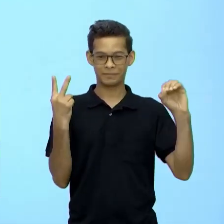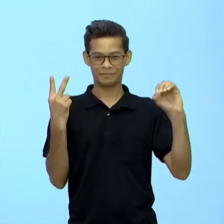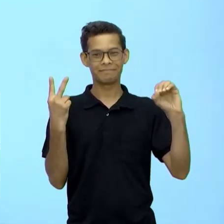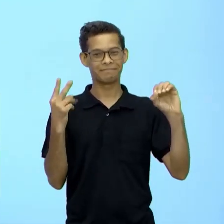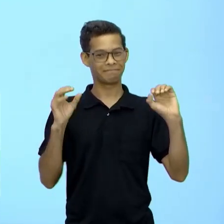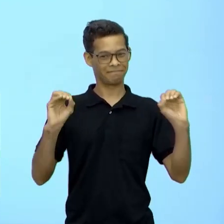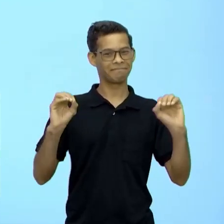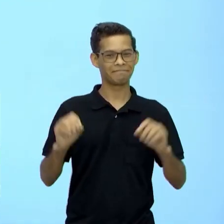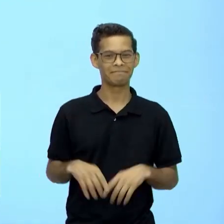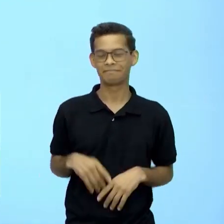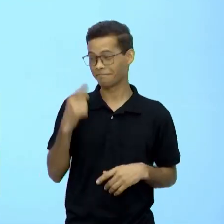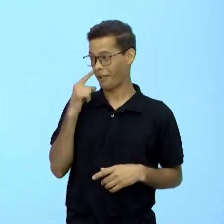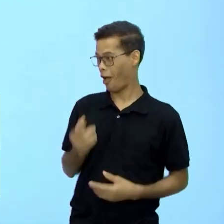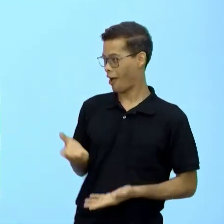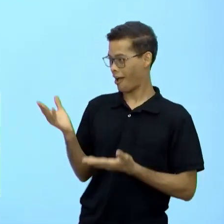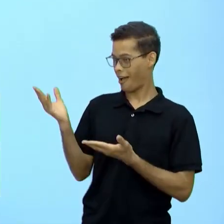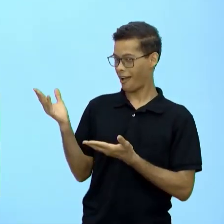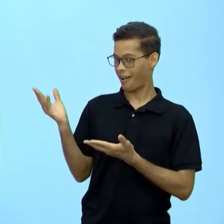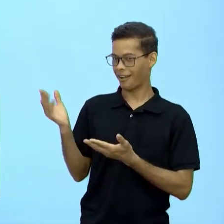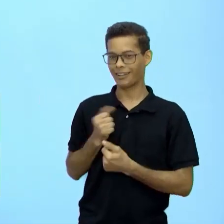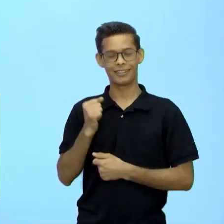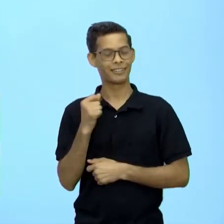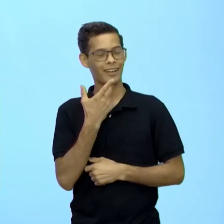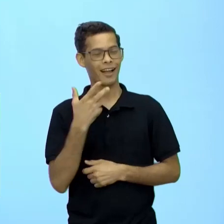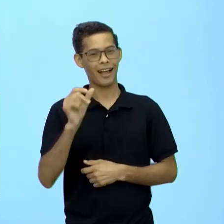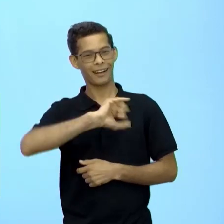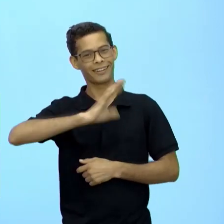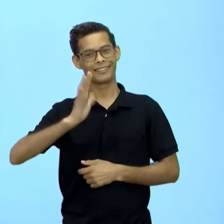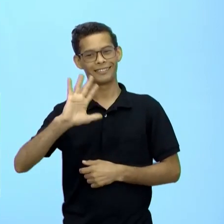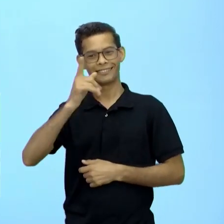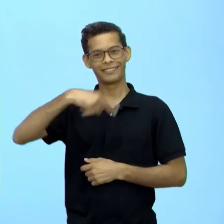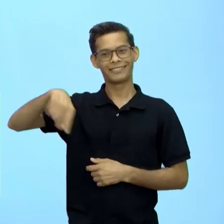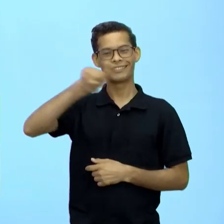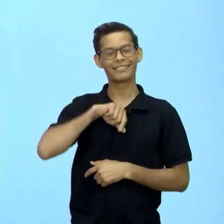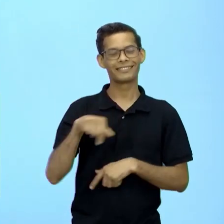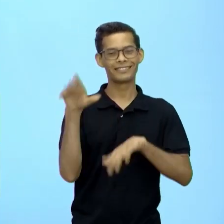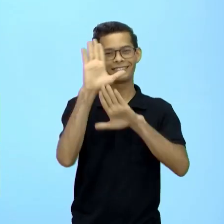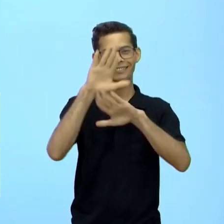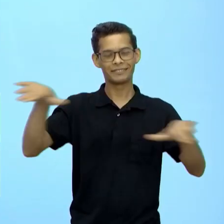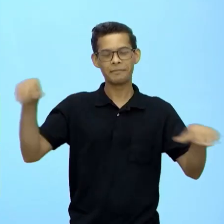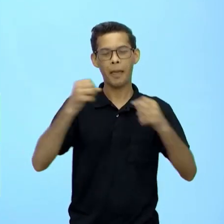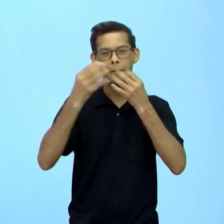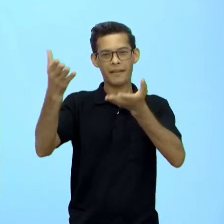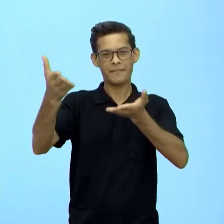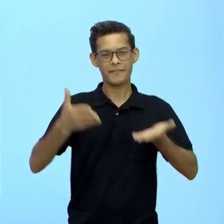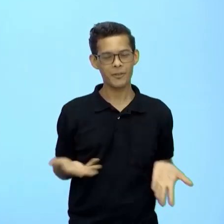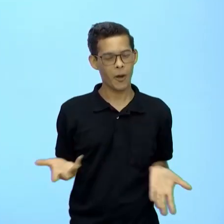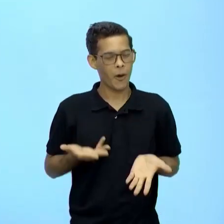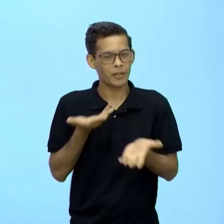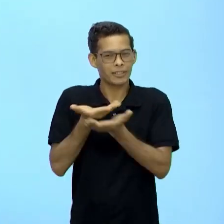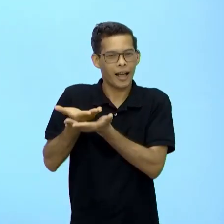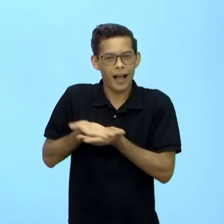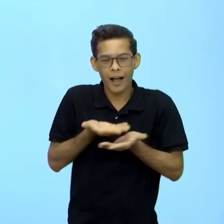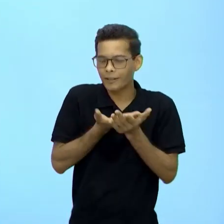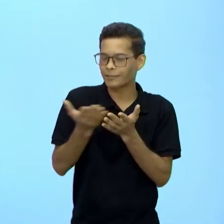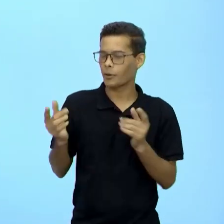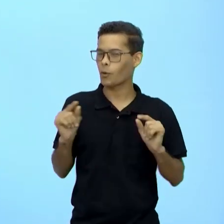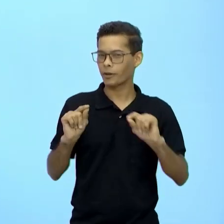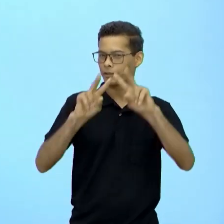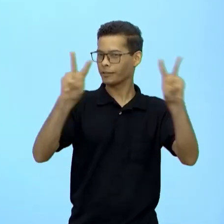aqui. Boa tarde aos estudantes queridos. Bem-vindos aí mais essa aula aí, fenômenos